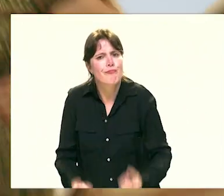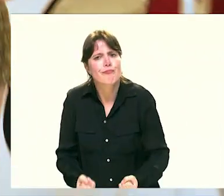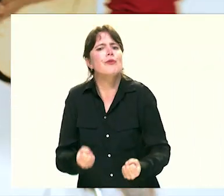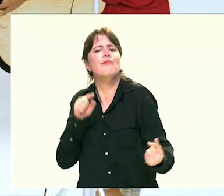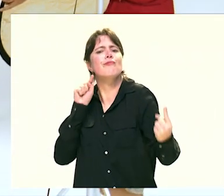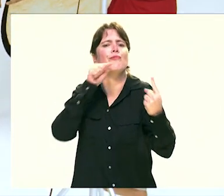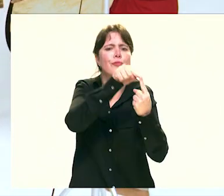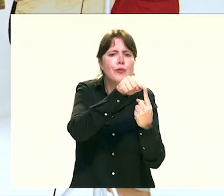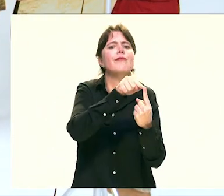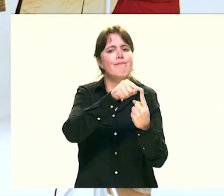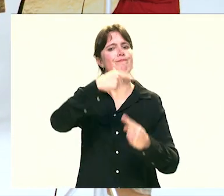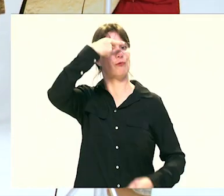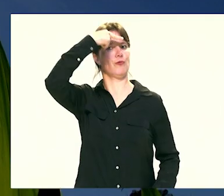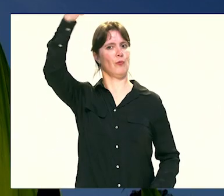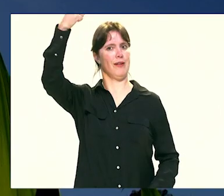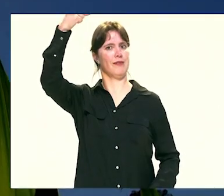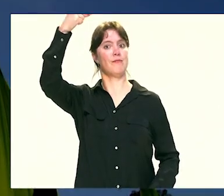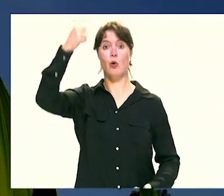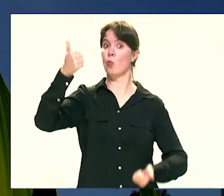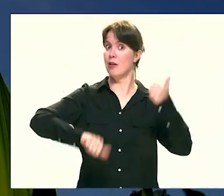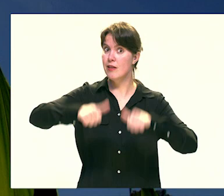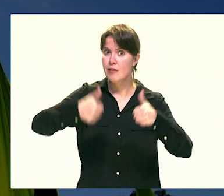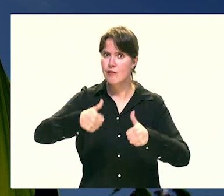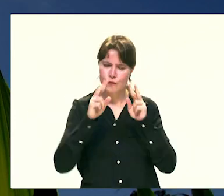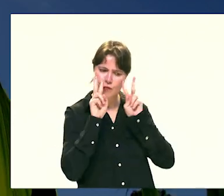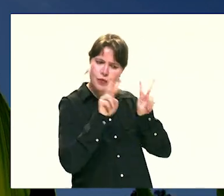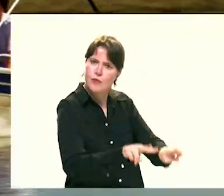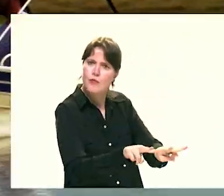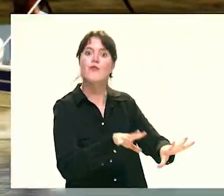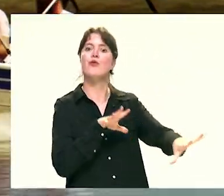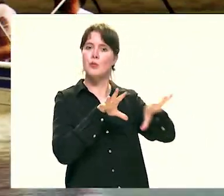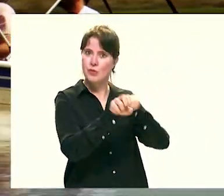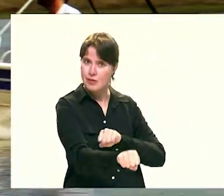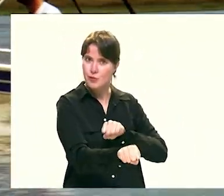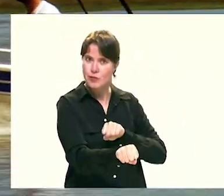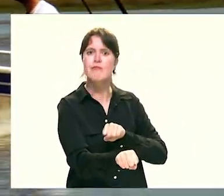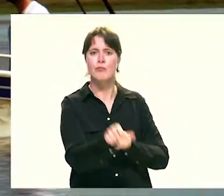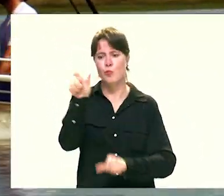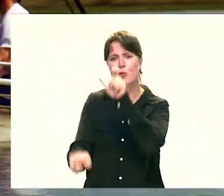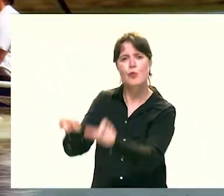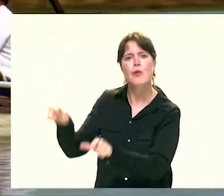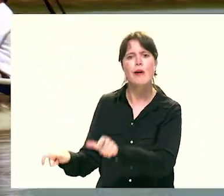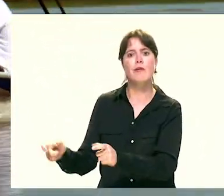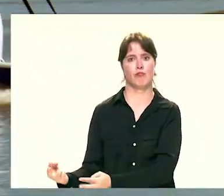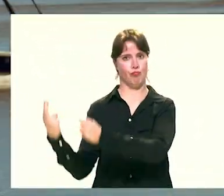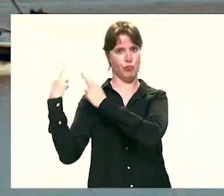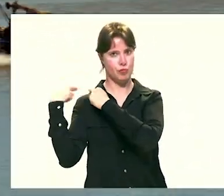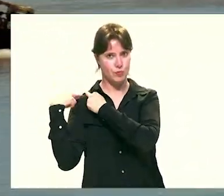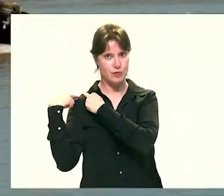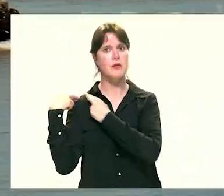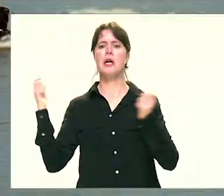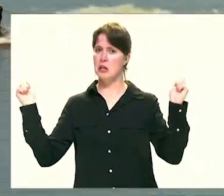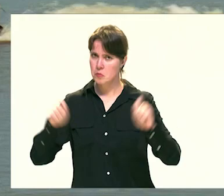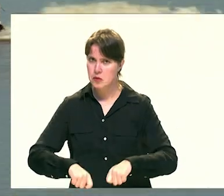de promover a educação superior de qualidade, com vistas à formação de sujeitos comprometidos e